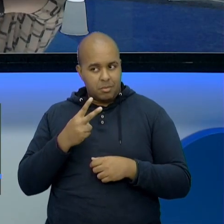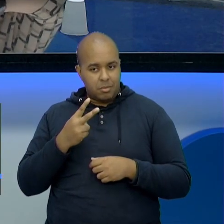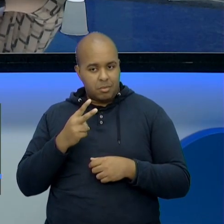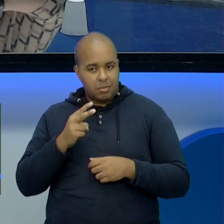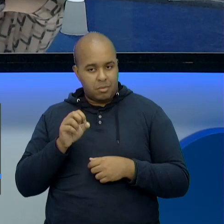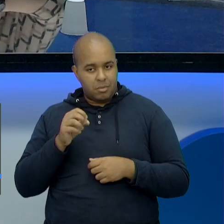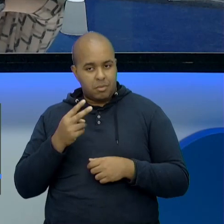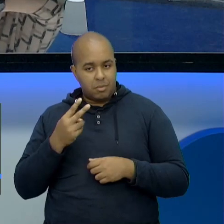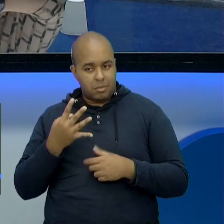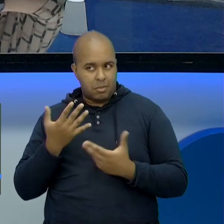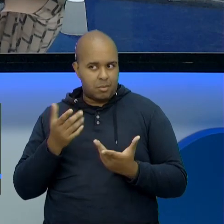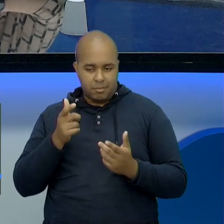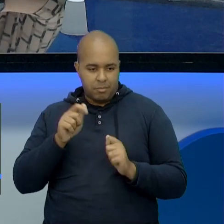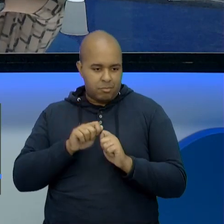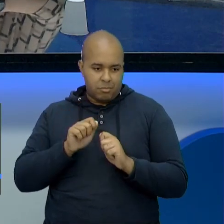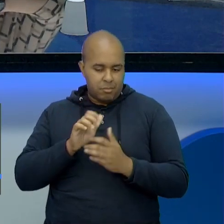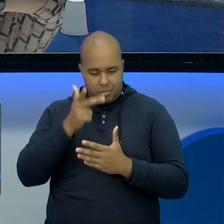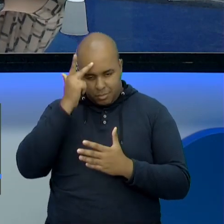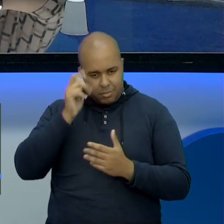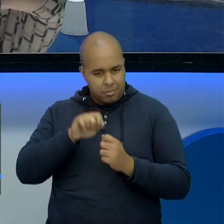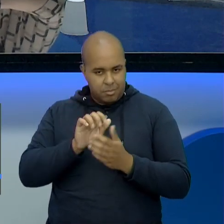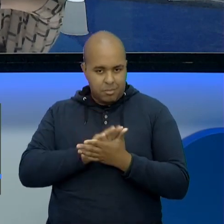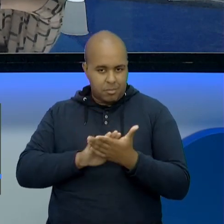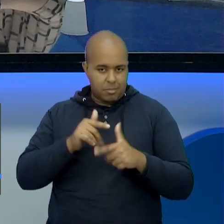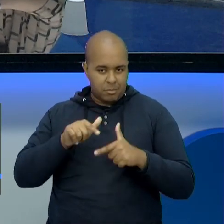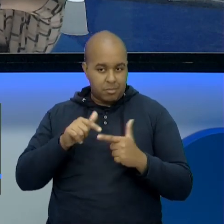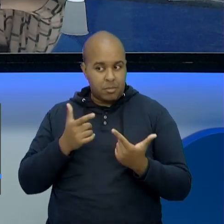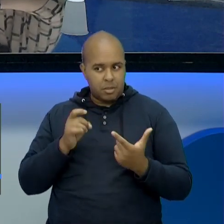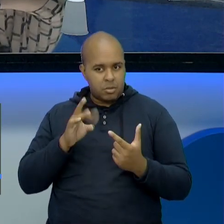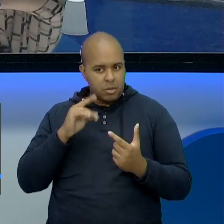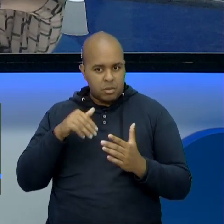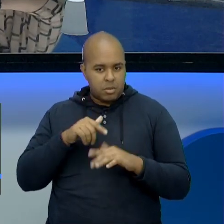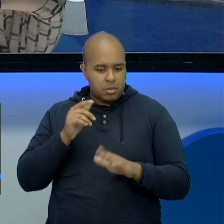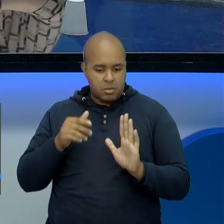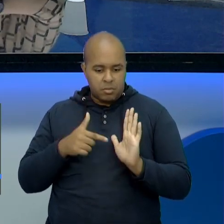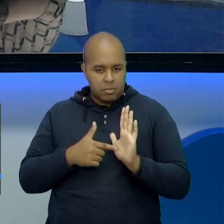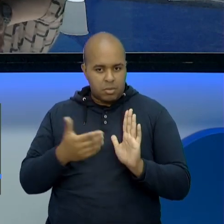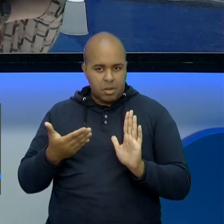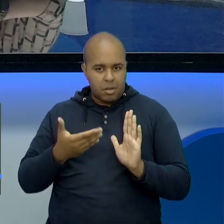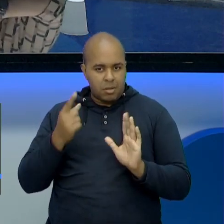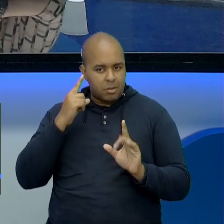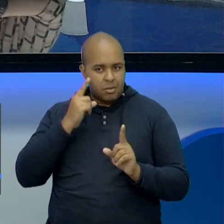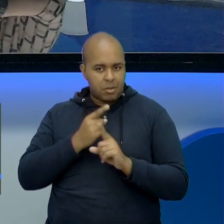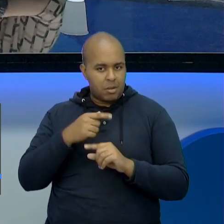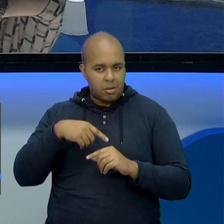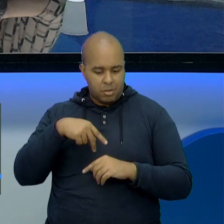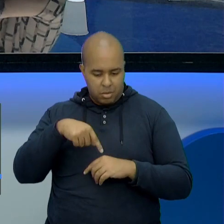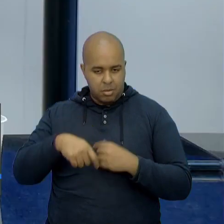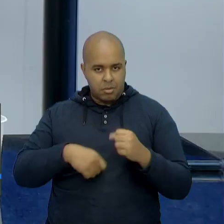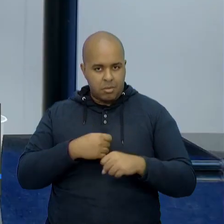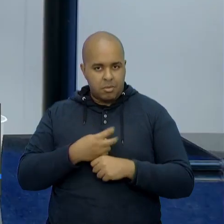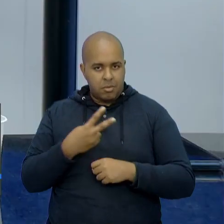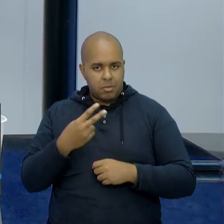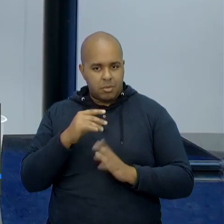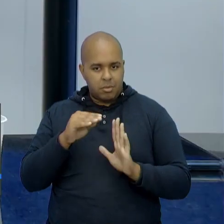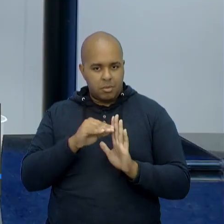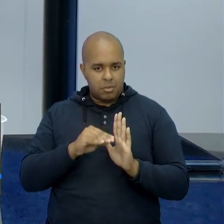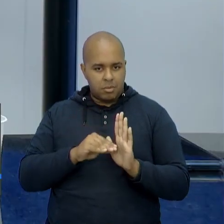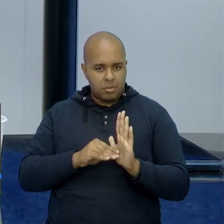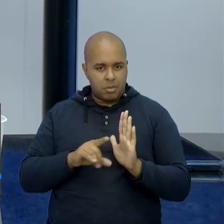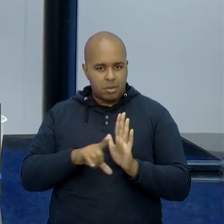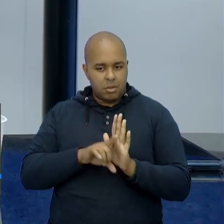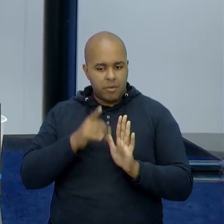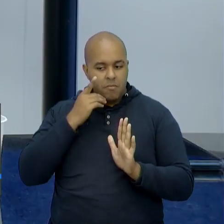porque ninguém fez o seu trabalho. E aí só saiu agora, em 2022, esse decreto